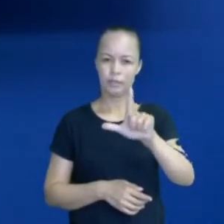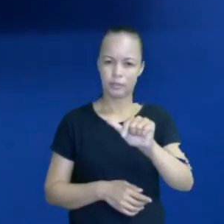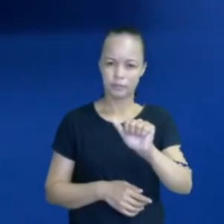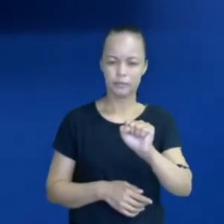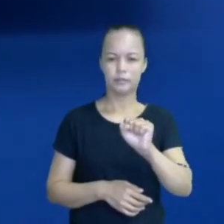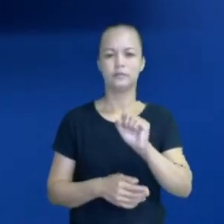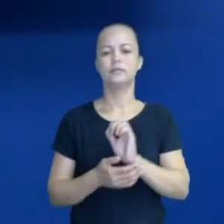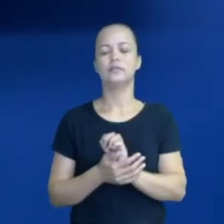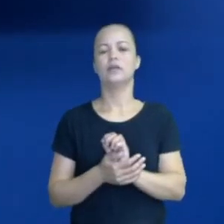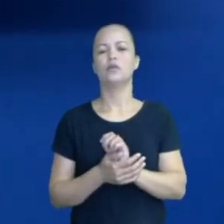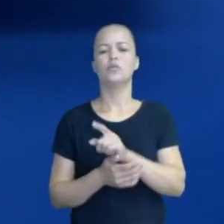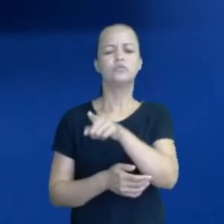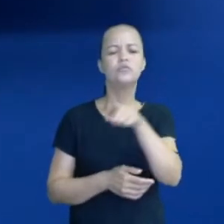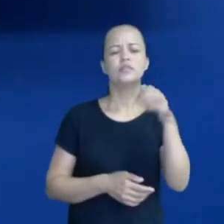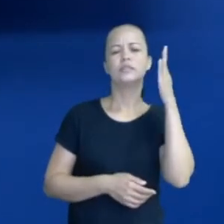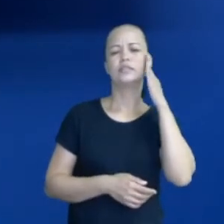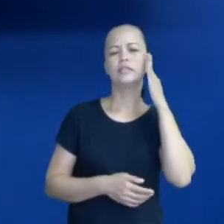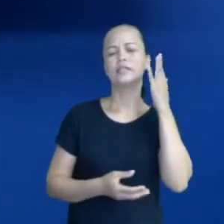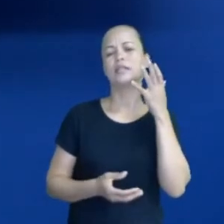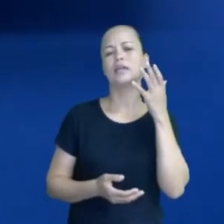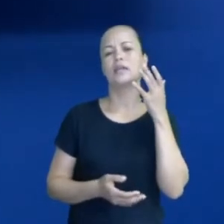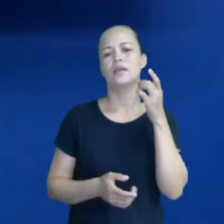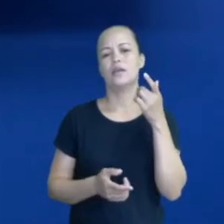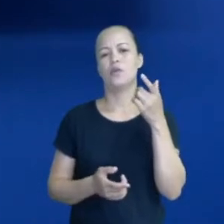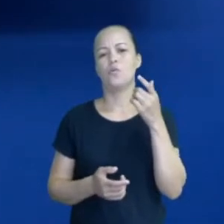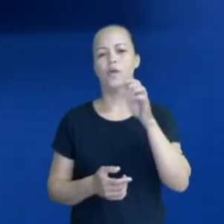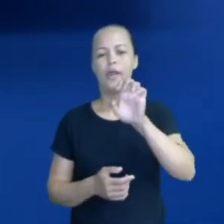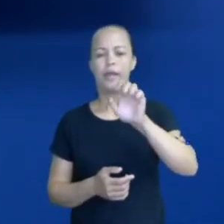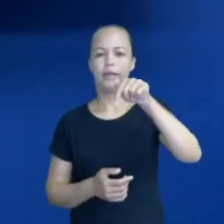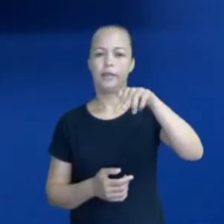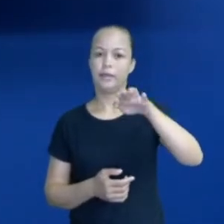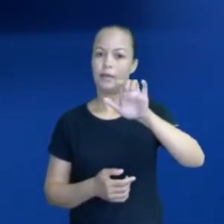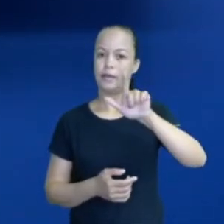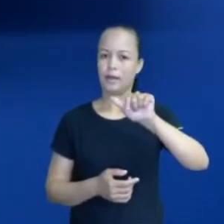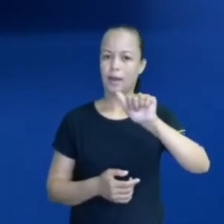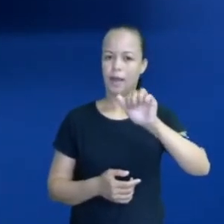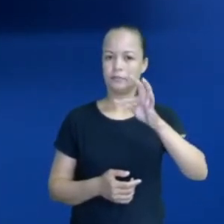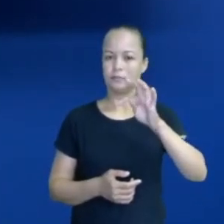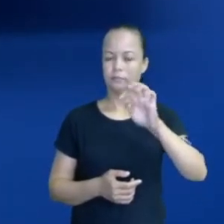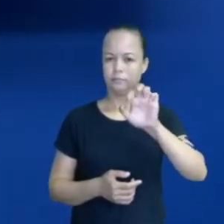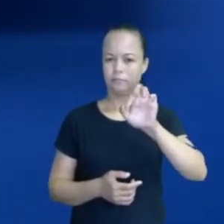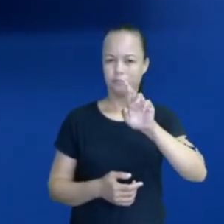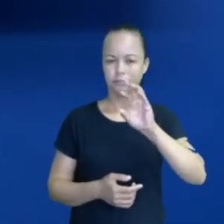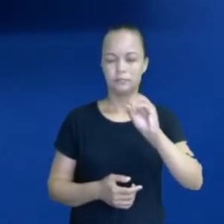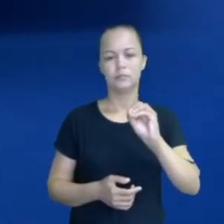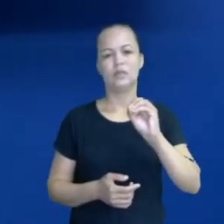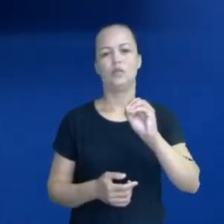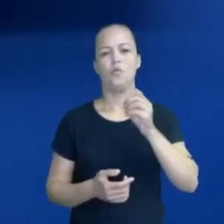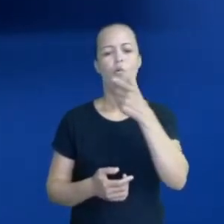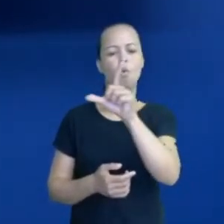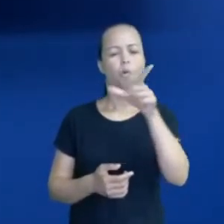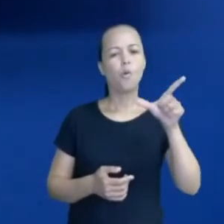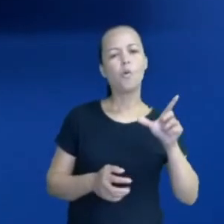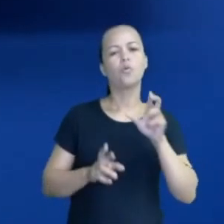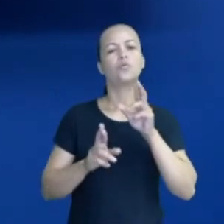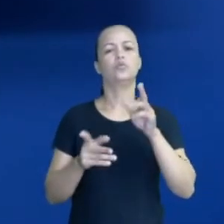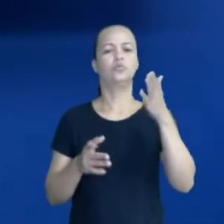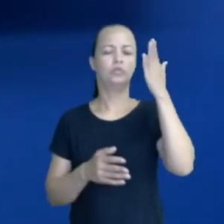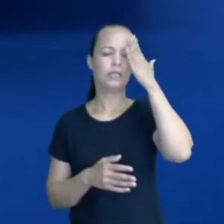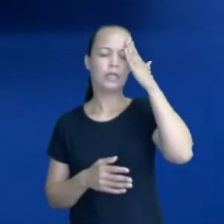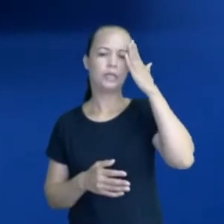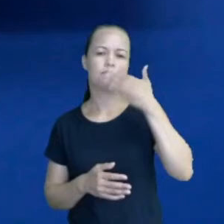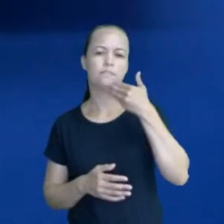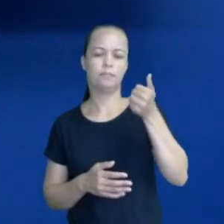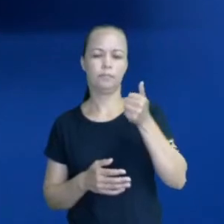você entendeu o equilátero, os outros ficam mais práticos de você compreender. Então, triângulos que possuem 2 lados iguais são chamados